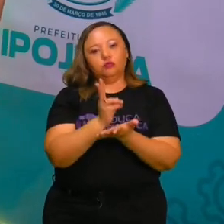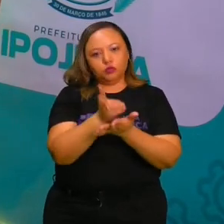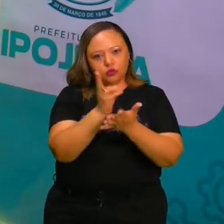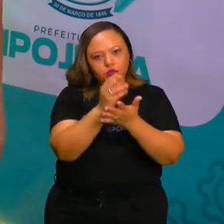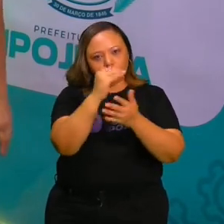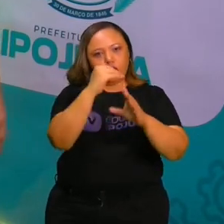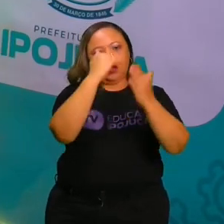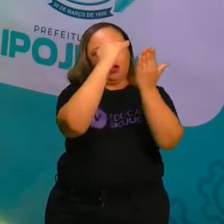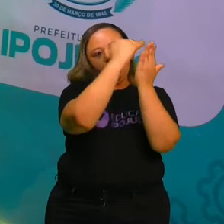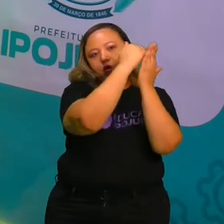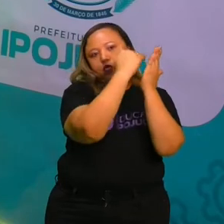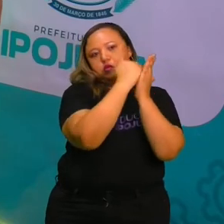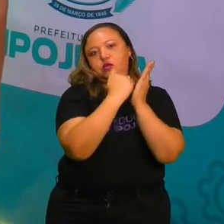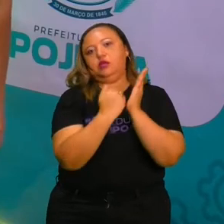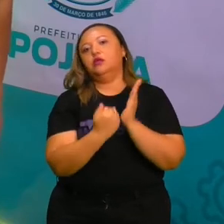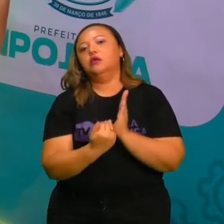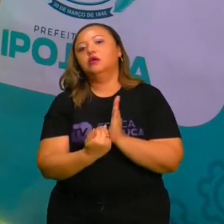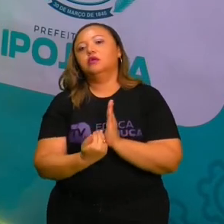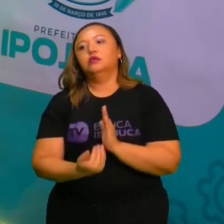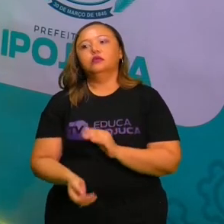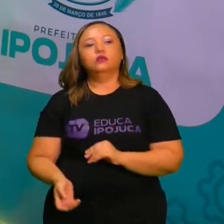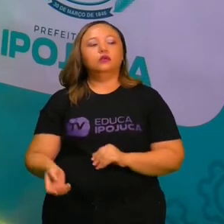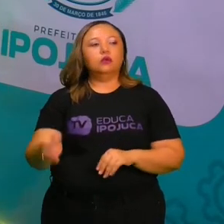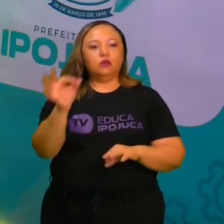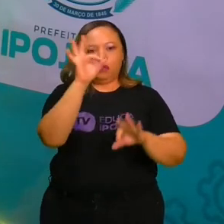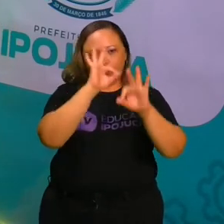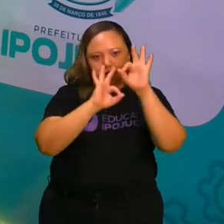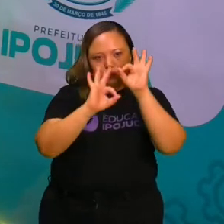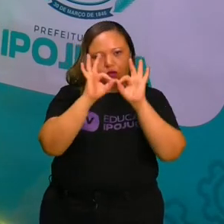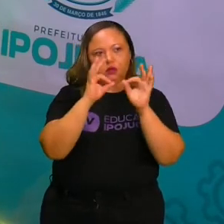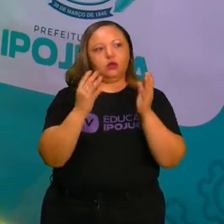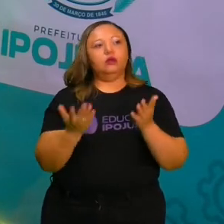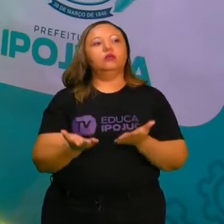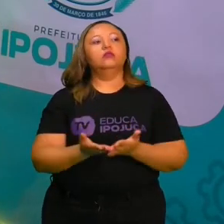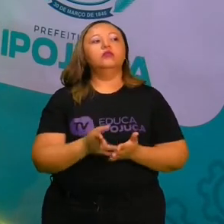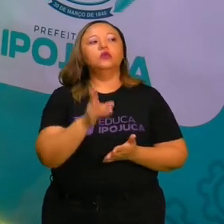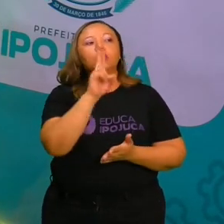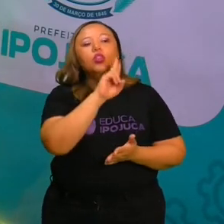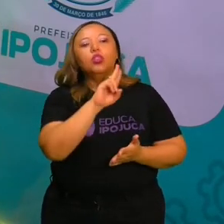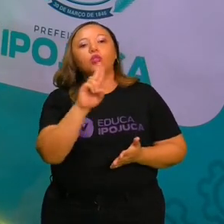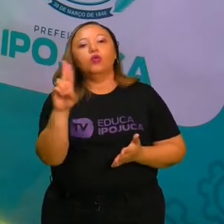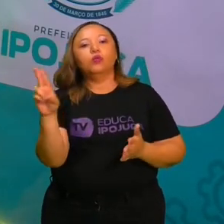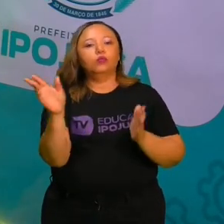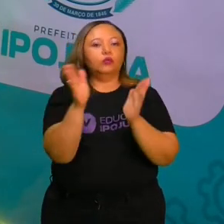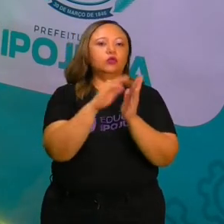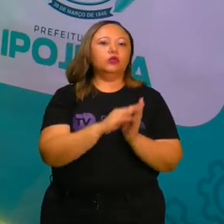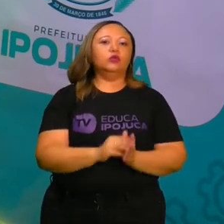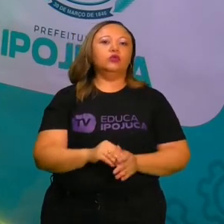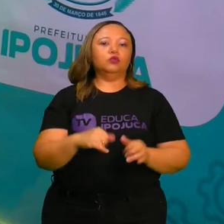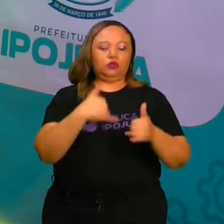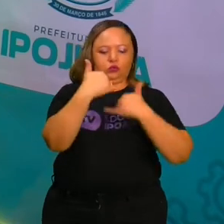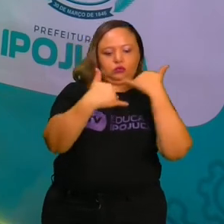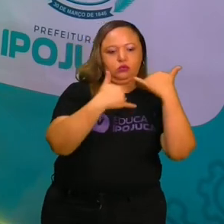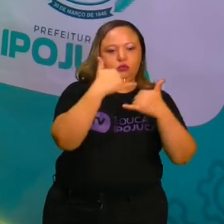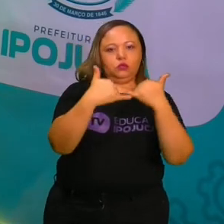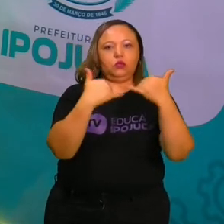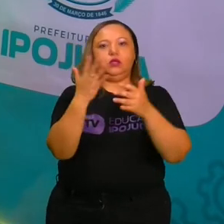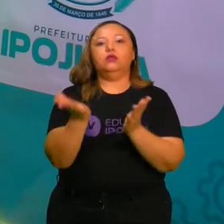alfabética. Entendido? Vamos lá. Vamos organizar agora os nomes dos brinquedos, tá